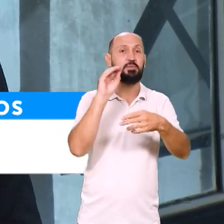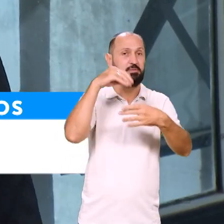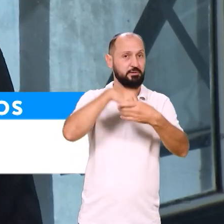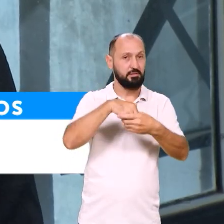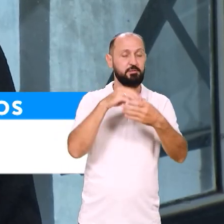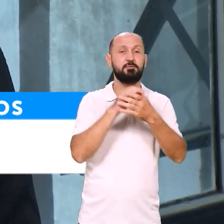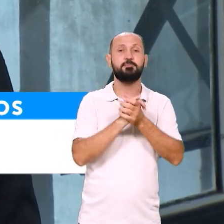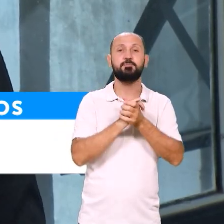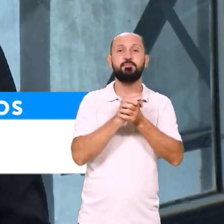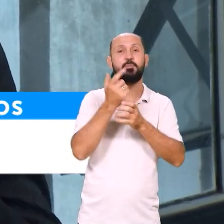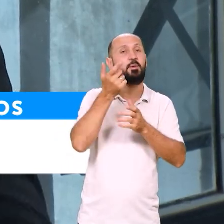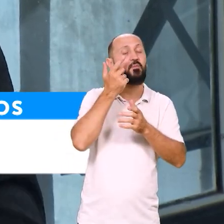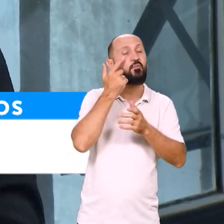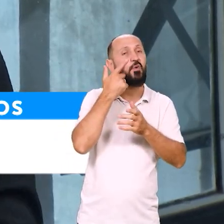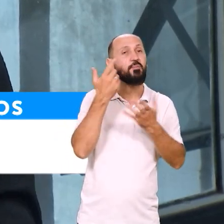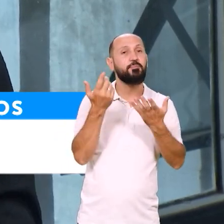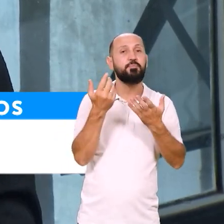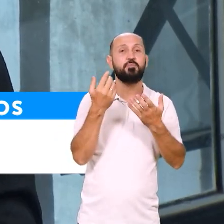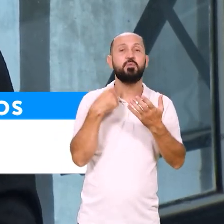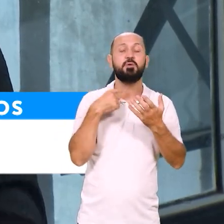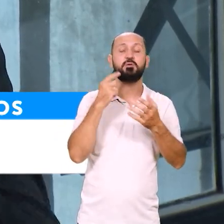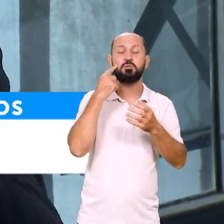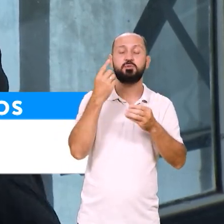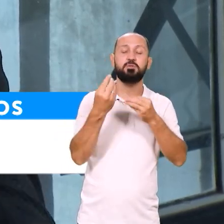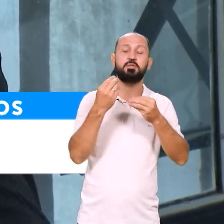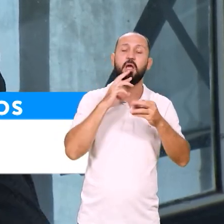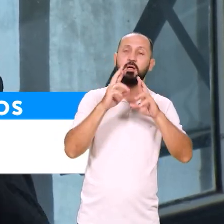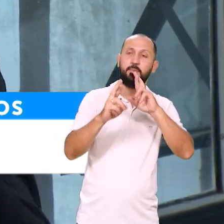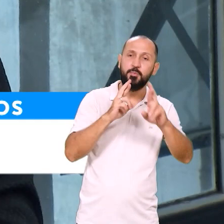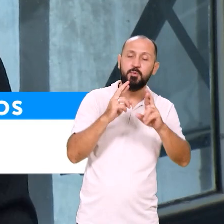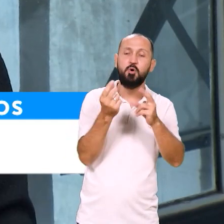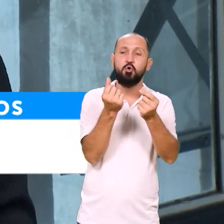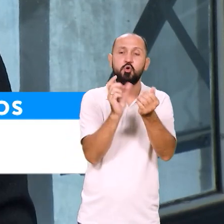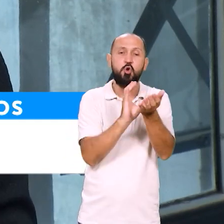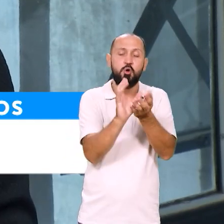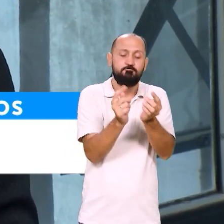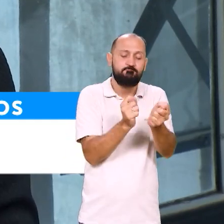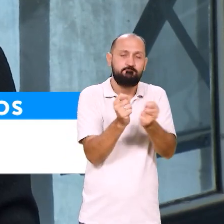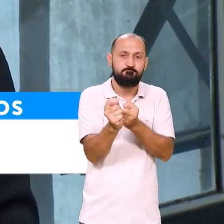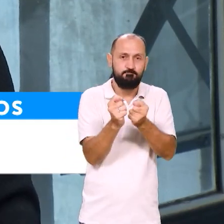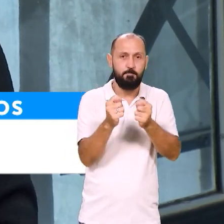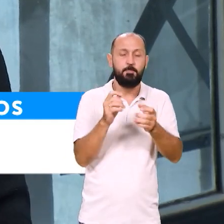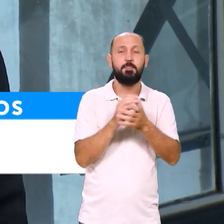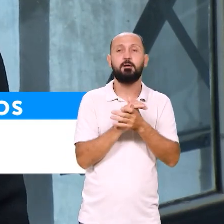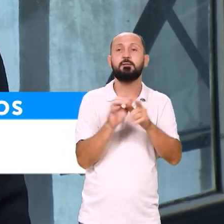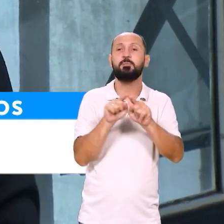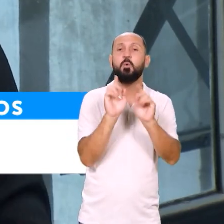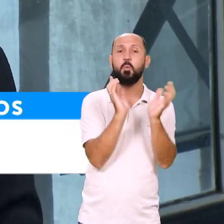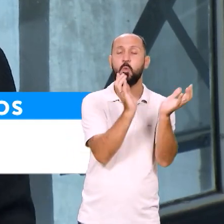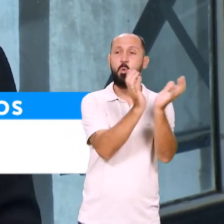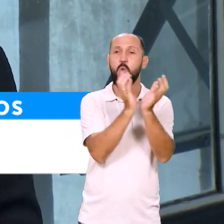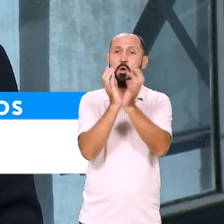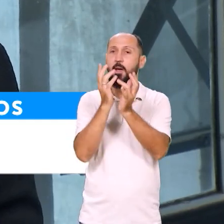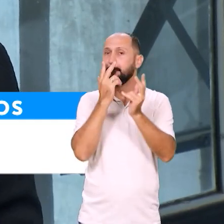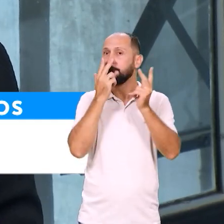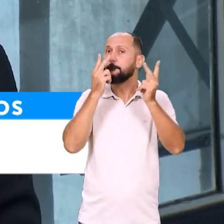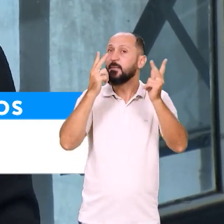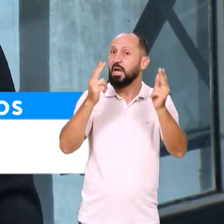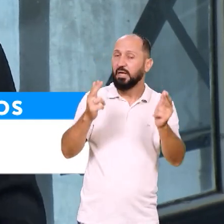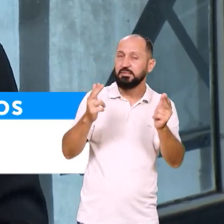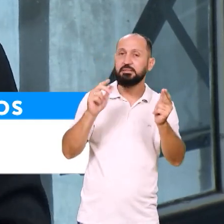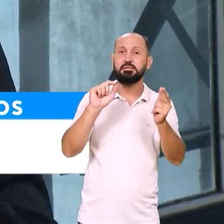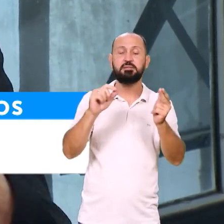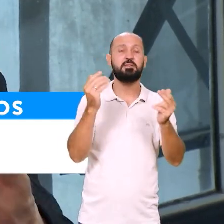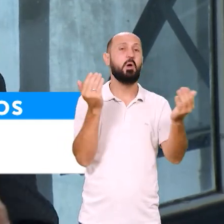coisas importantíssimas: previsibilidade de desfechos e consumo de recursos, e outra, como os grupos são